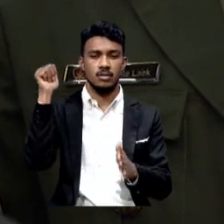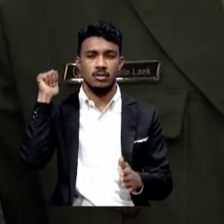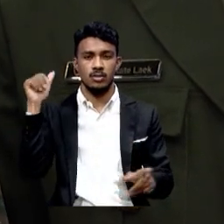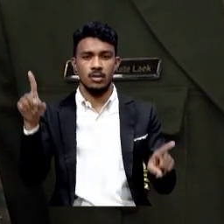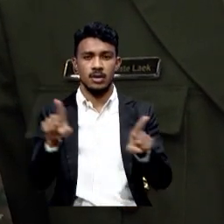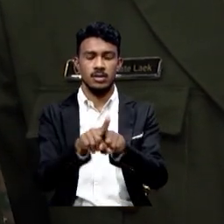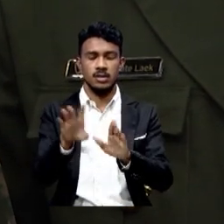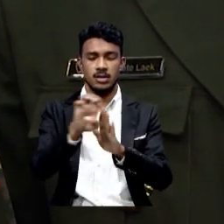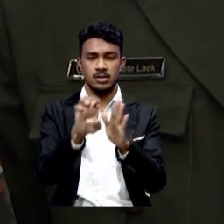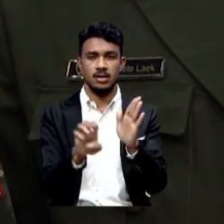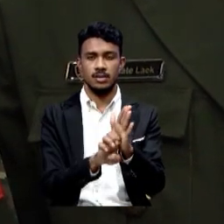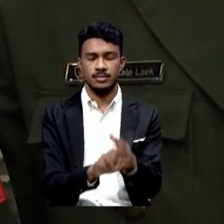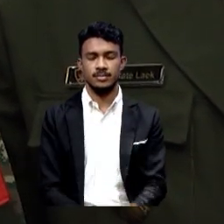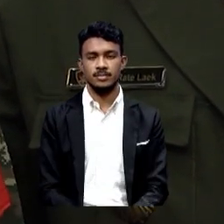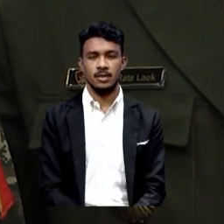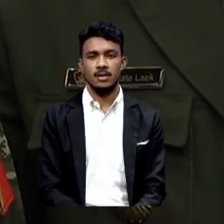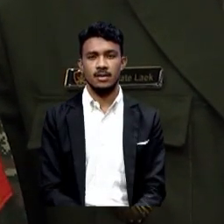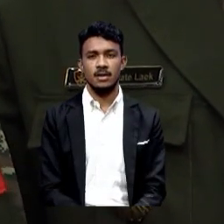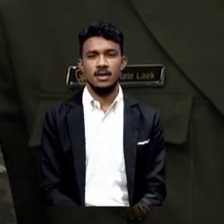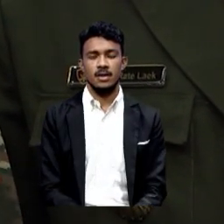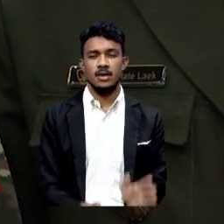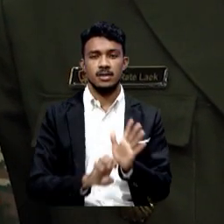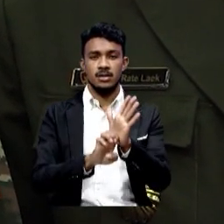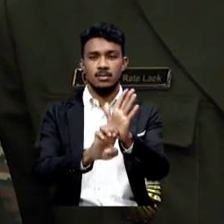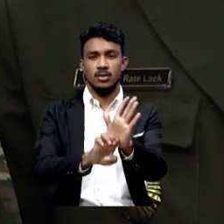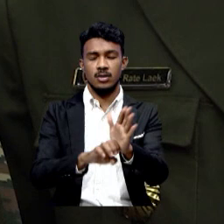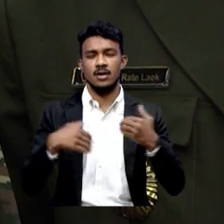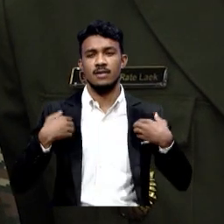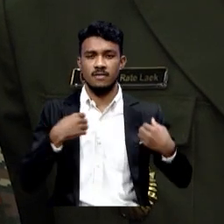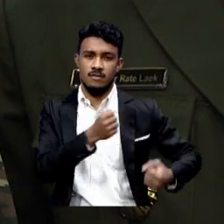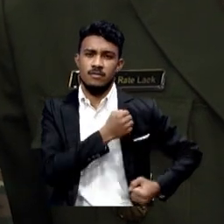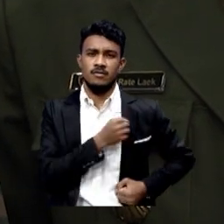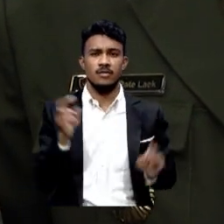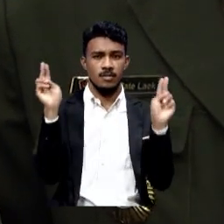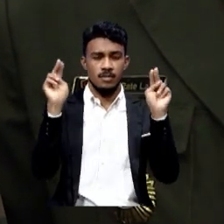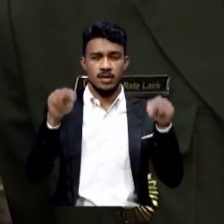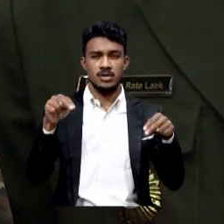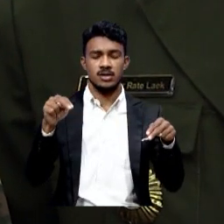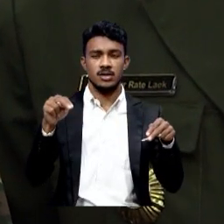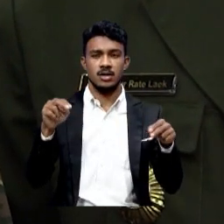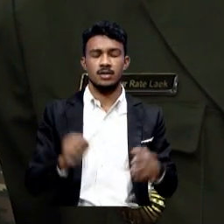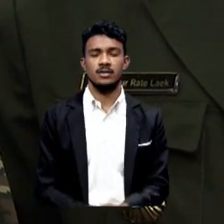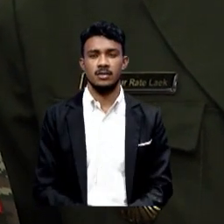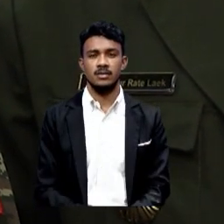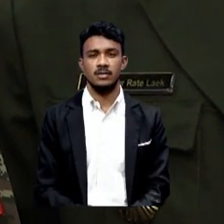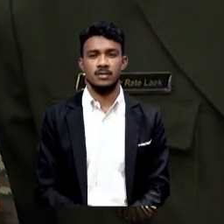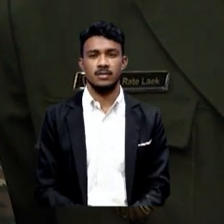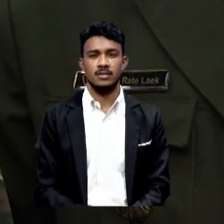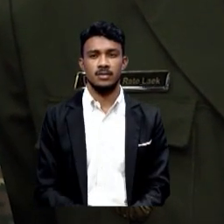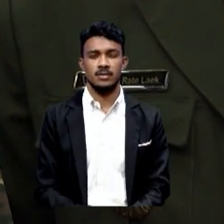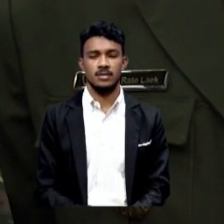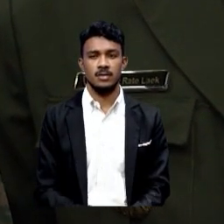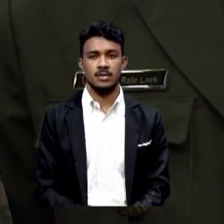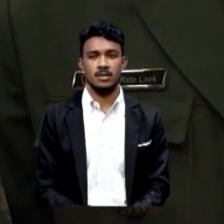Estado. E, por exemplo, a área de forças precisa ali o tão, mas que